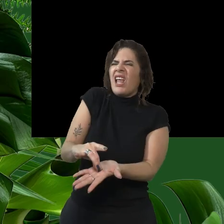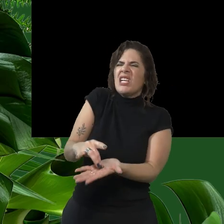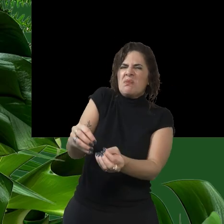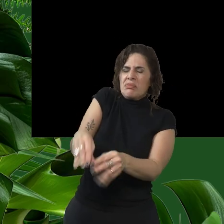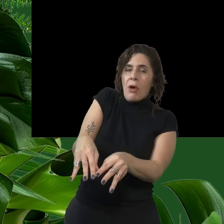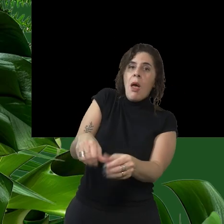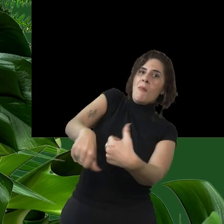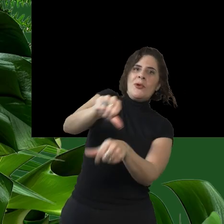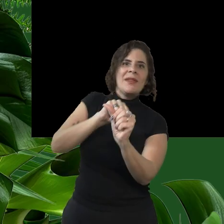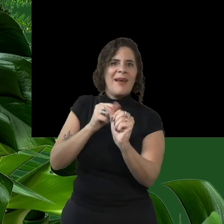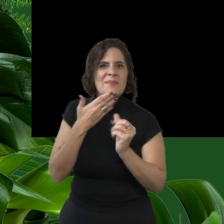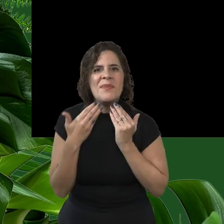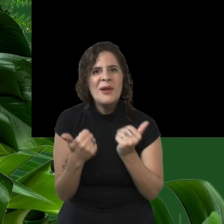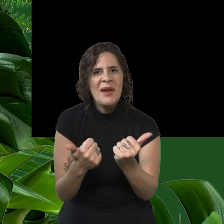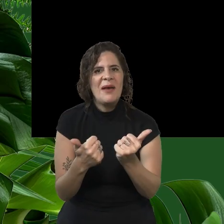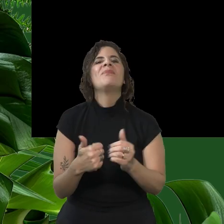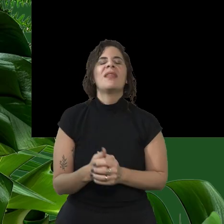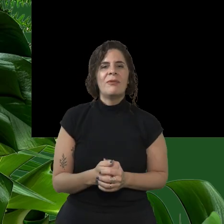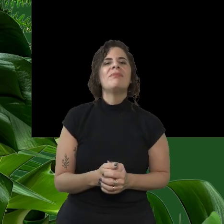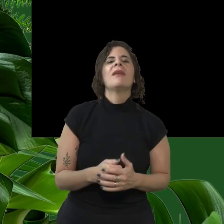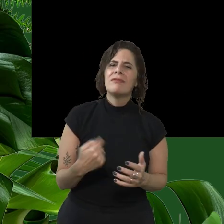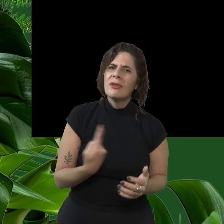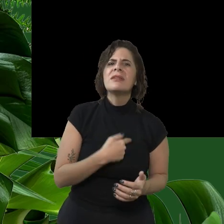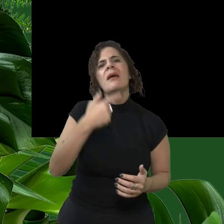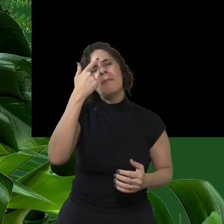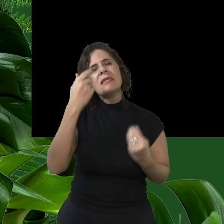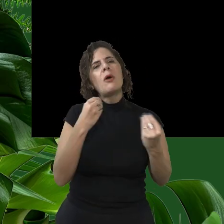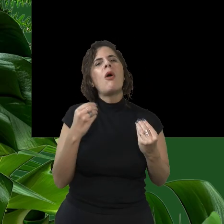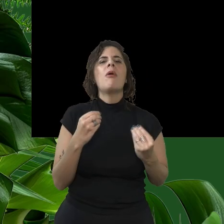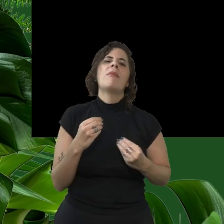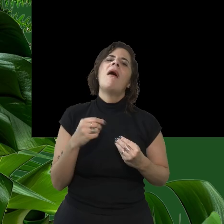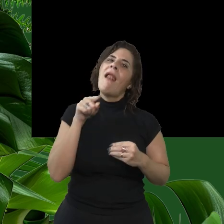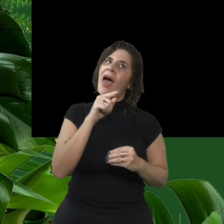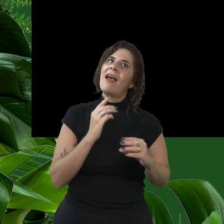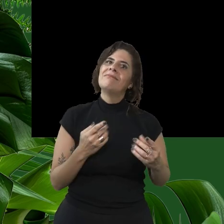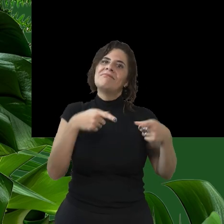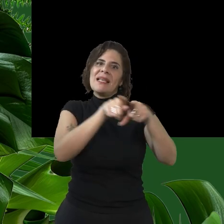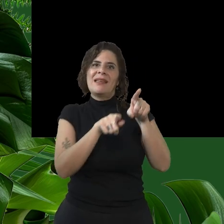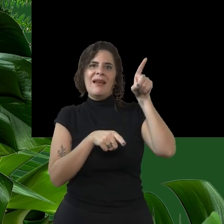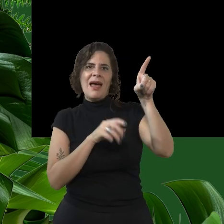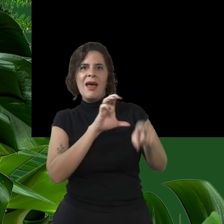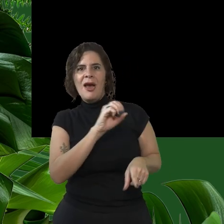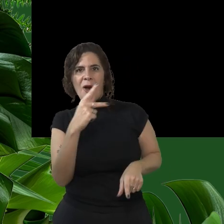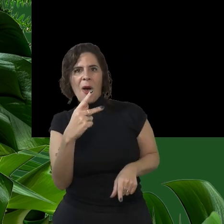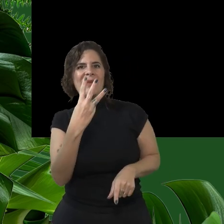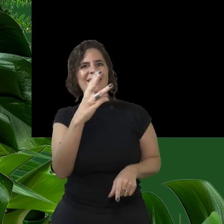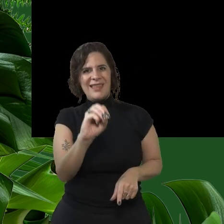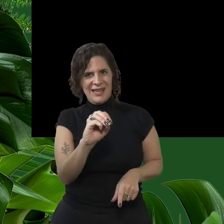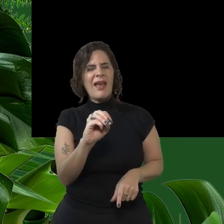projetos, então fica também a possibilidade de a gente estar com a Fundação Boticário de alguma forma na COP30, que eu acho que é um momento único para a gente